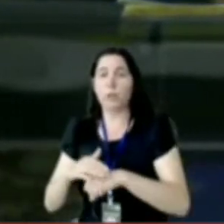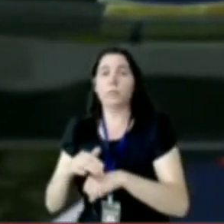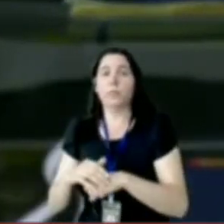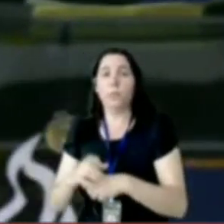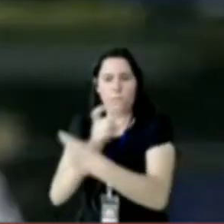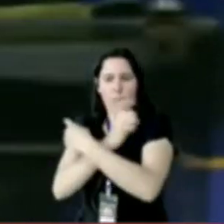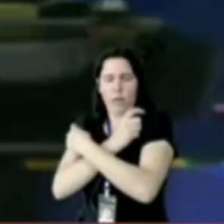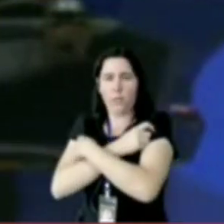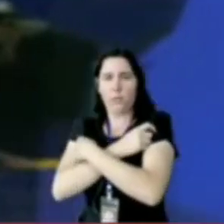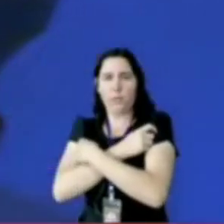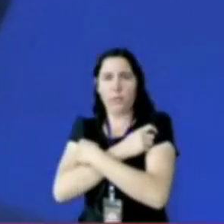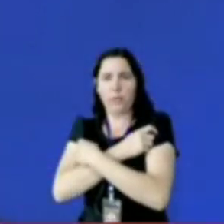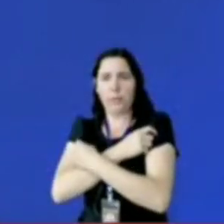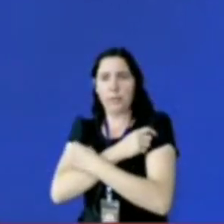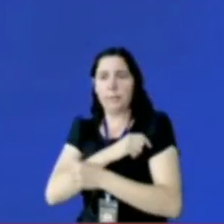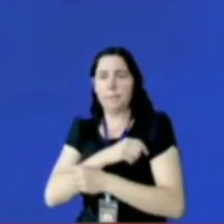para tirar o meu povo do Egito.